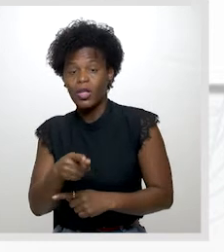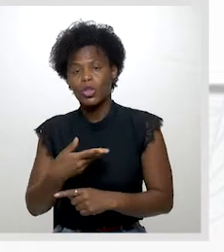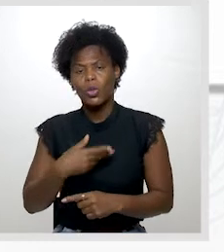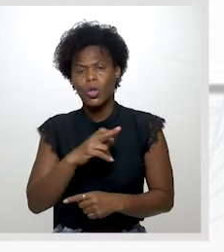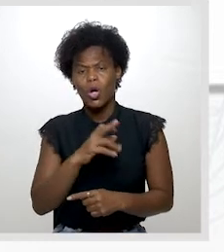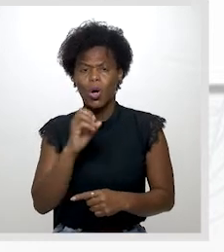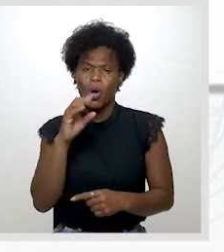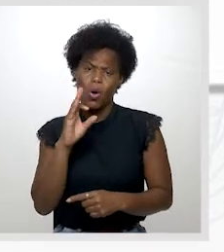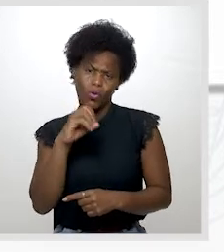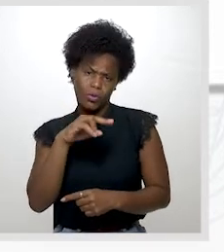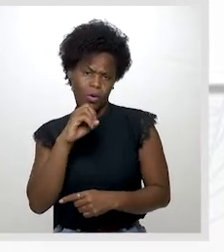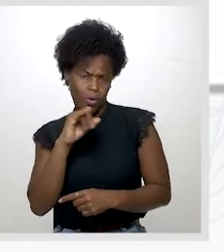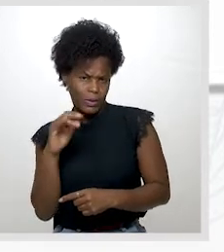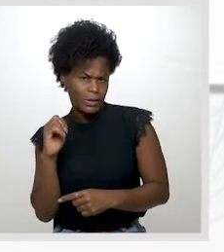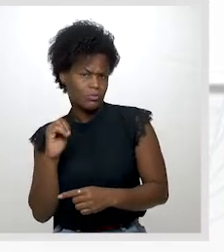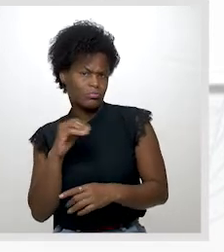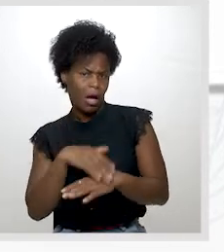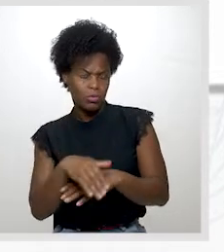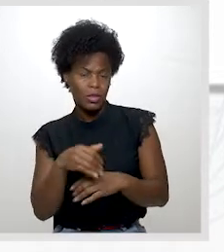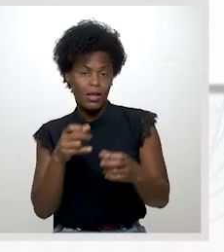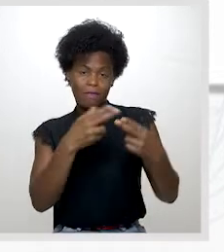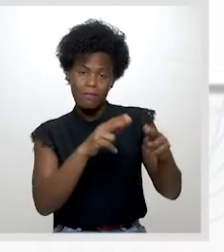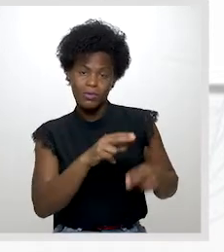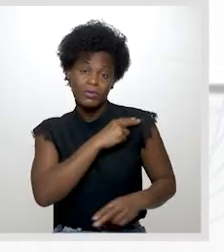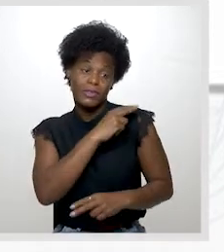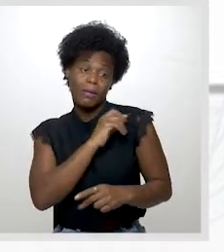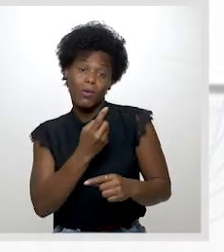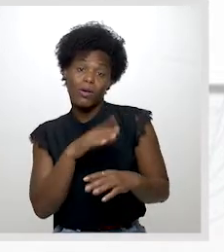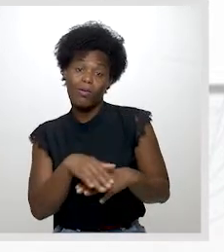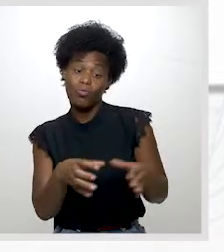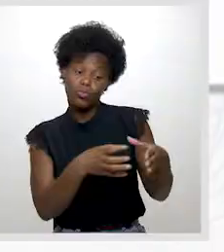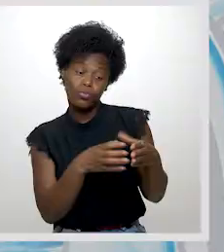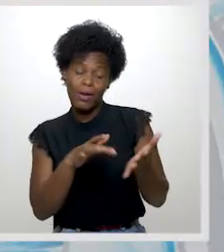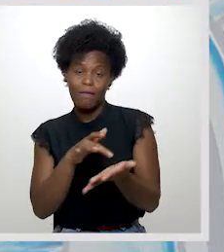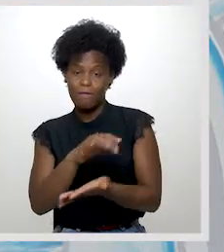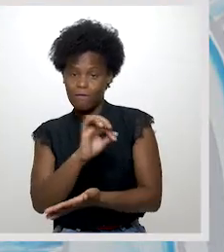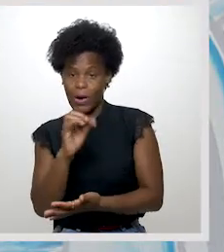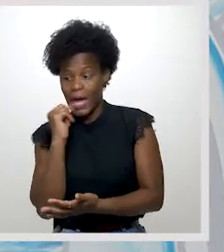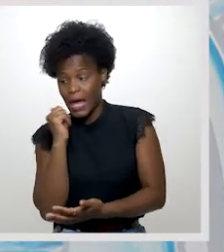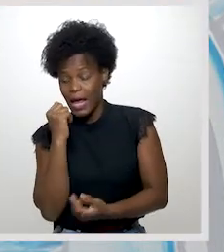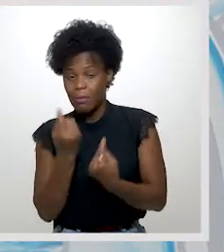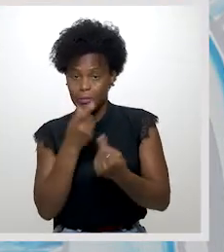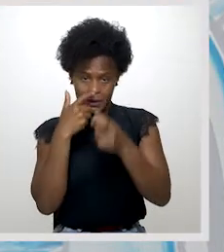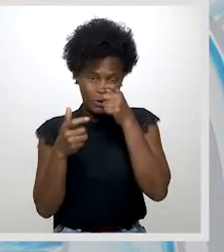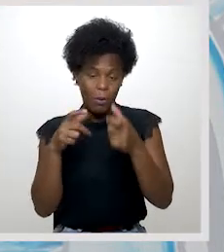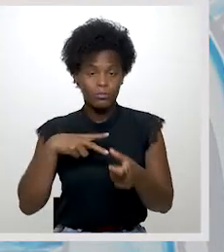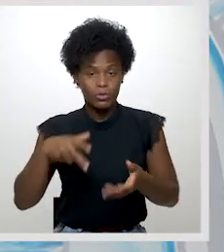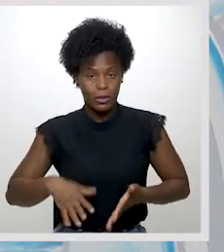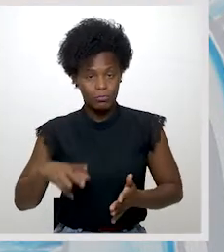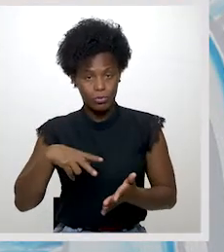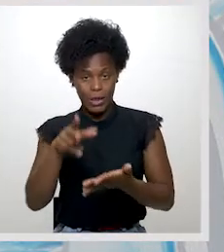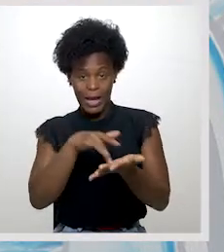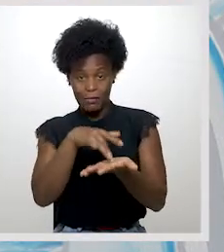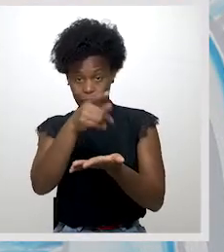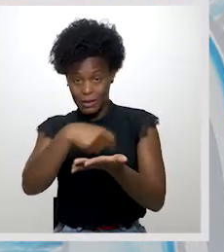causa em várias universidades pelo conjunto da sua obra. Ou seja, foi um dos escritores